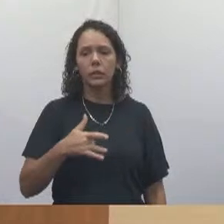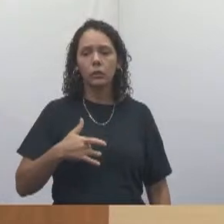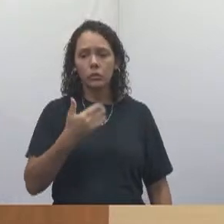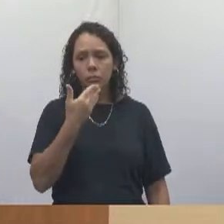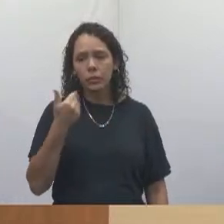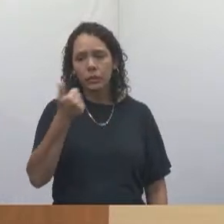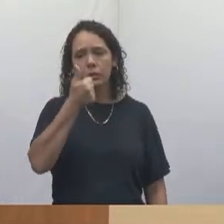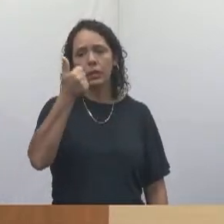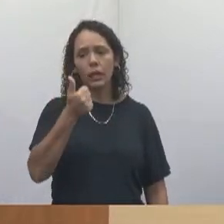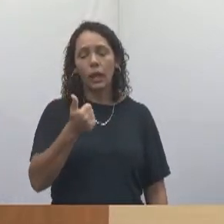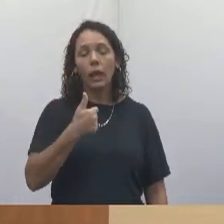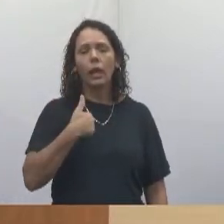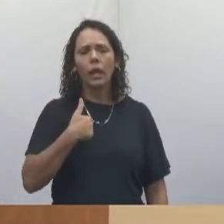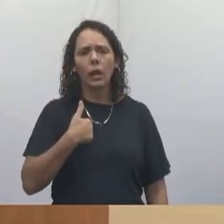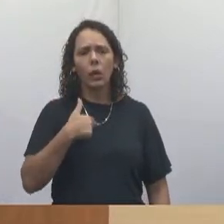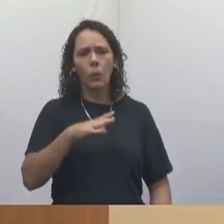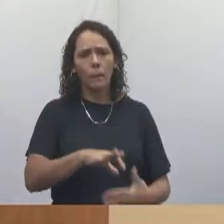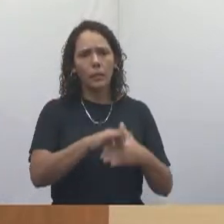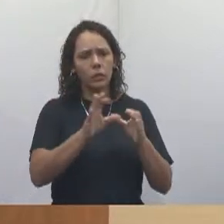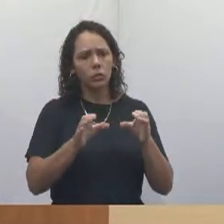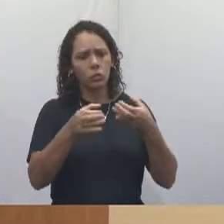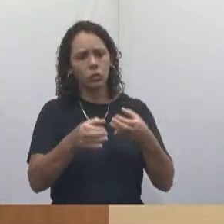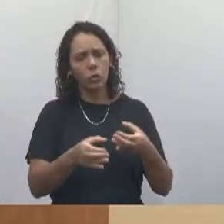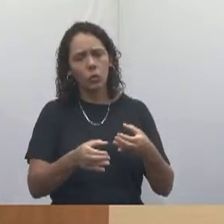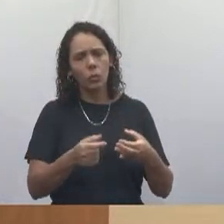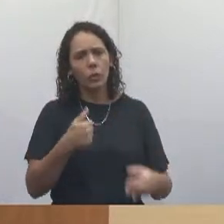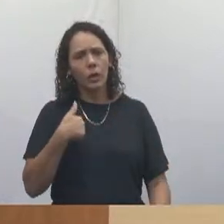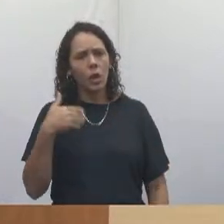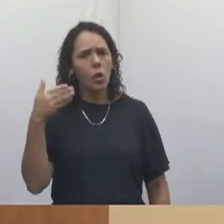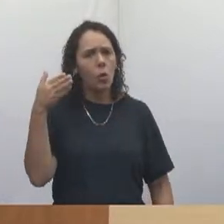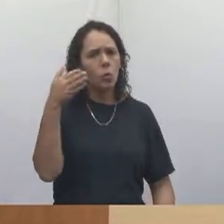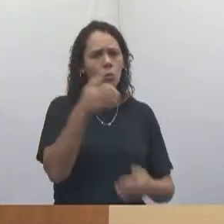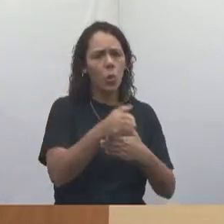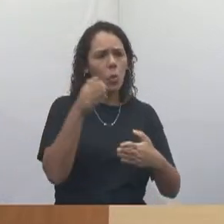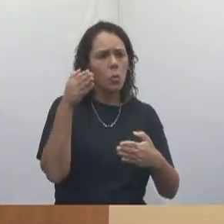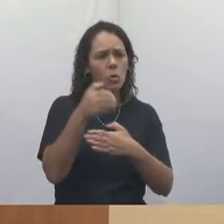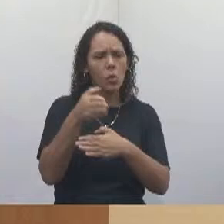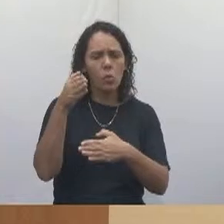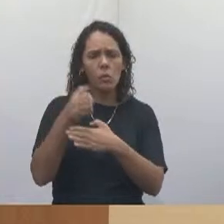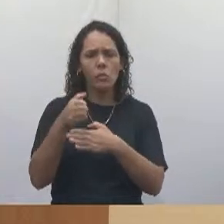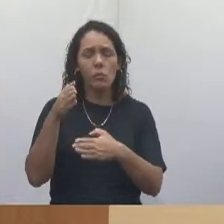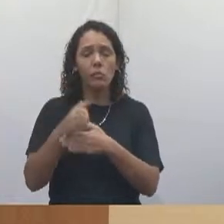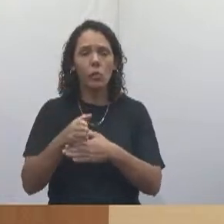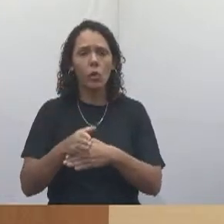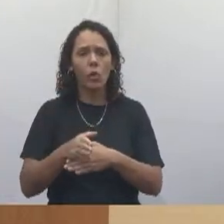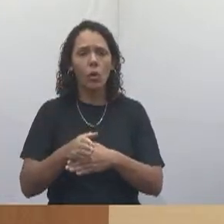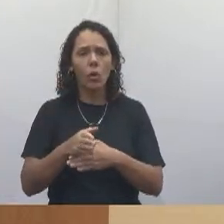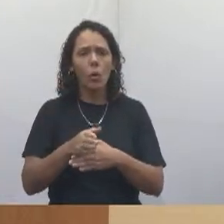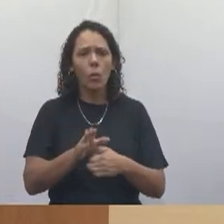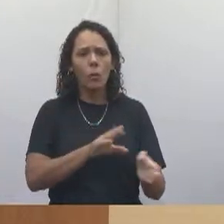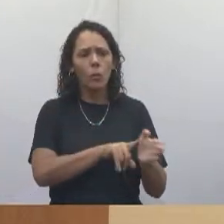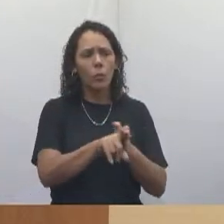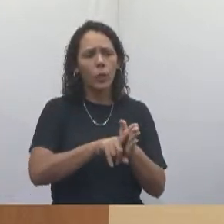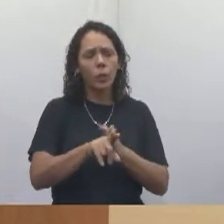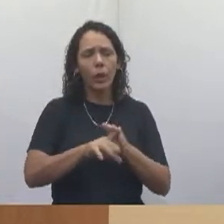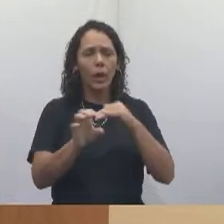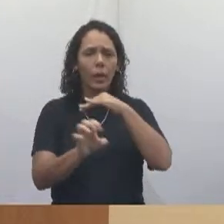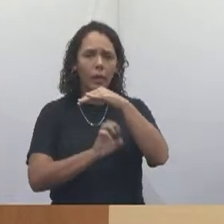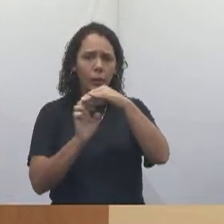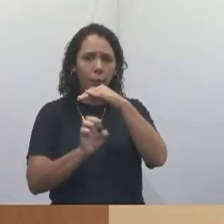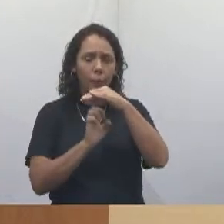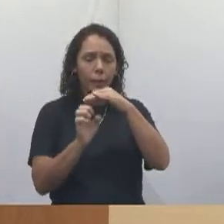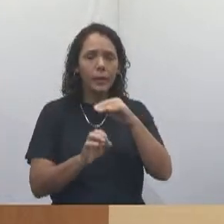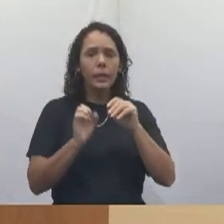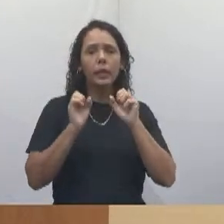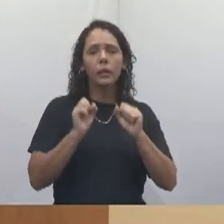presidente dessa comissão, eu vou para fora da cidade, eu vou buscar parceiro, eu tenho a honra de buscar empresas que